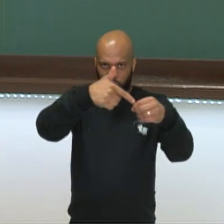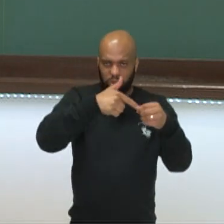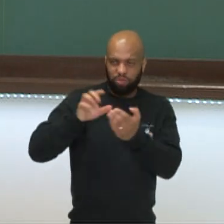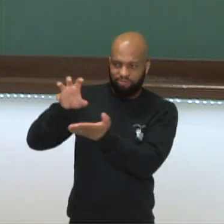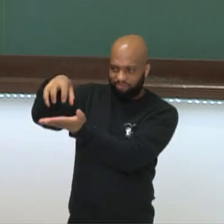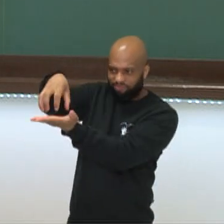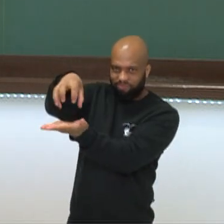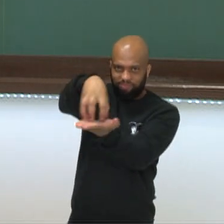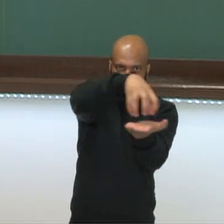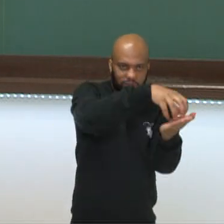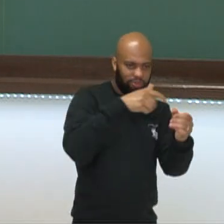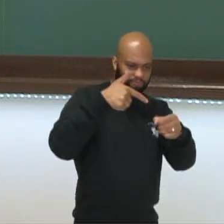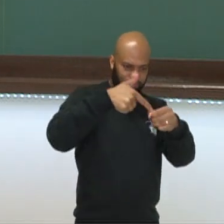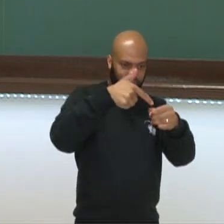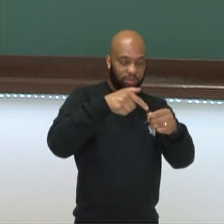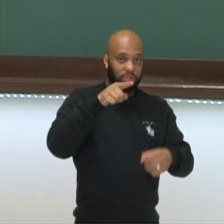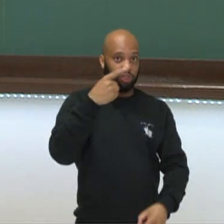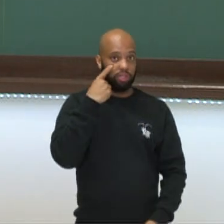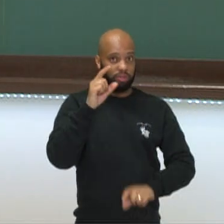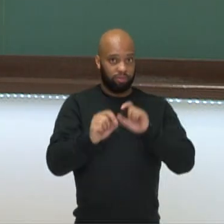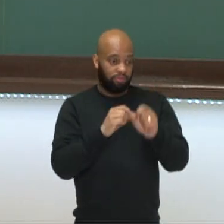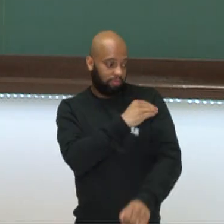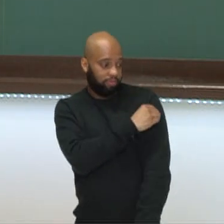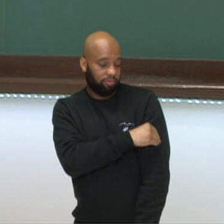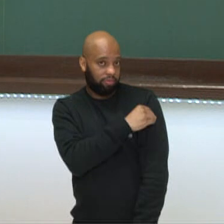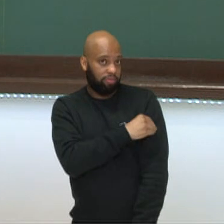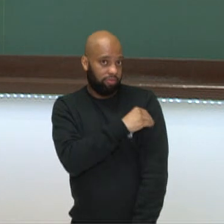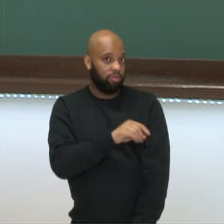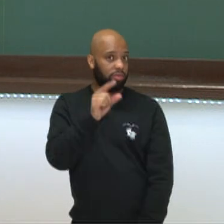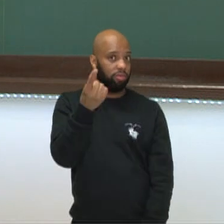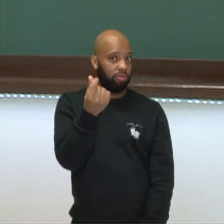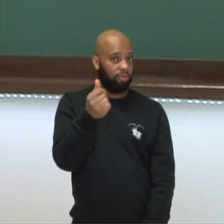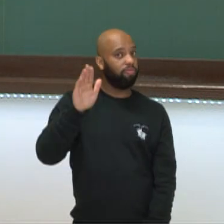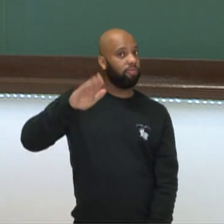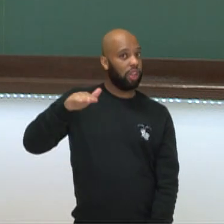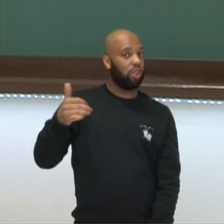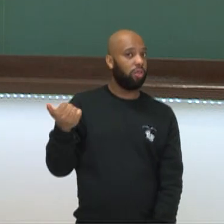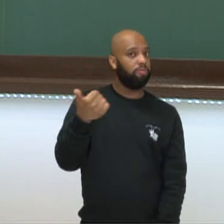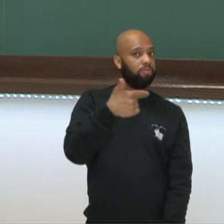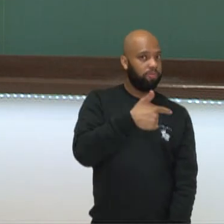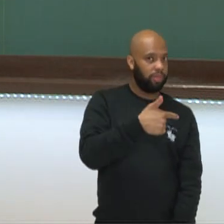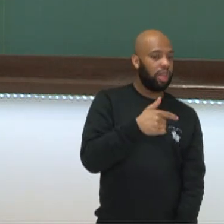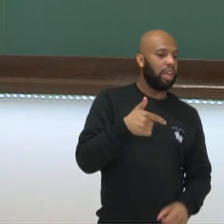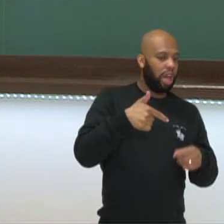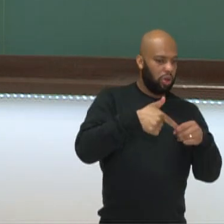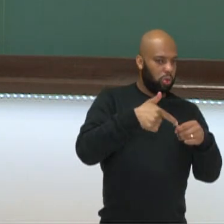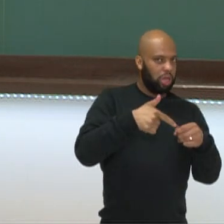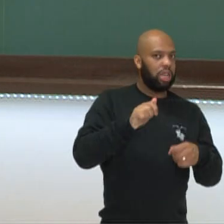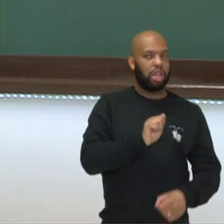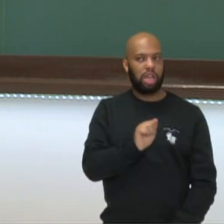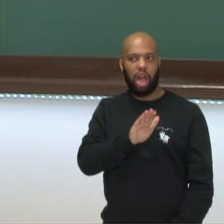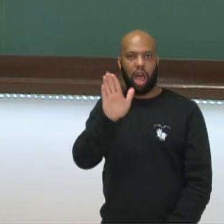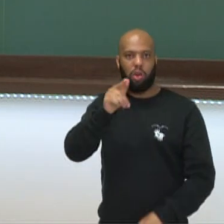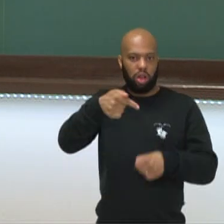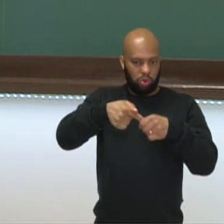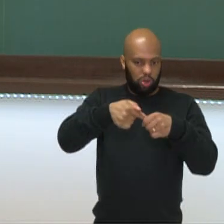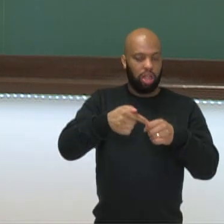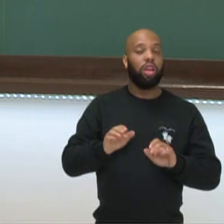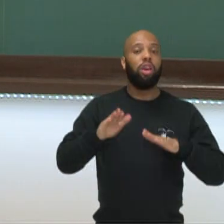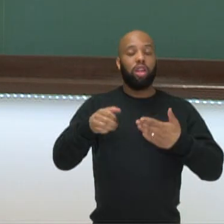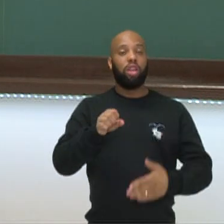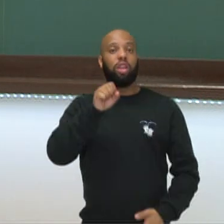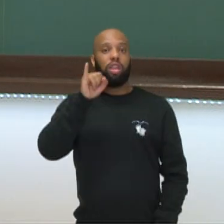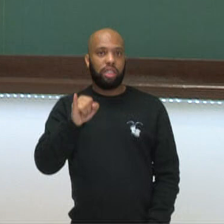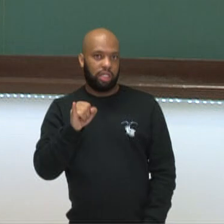combustíveis, você observa que o etanol tem um preço menor que a gasolina. Ora, se o preço é menor, evidentemente